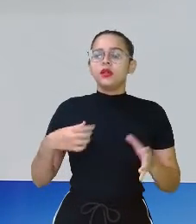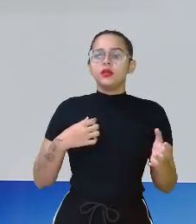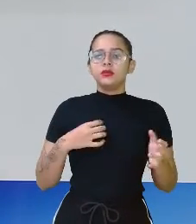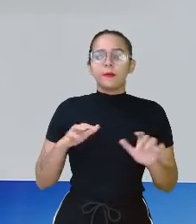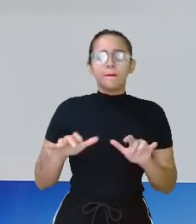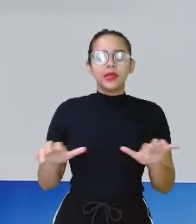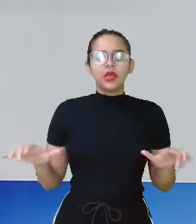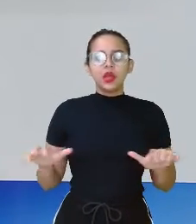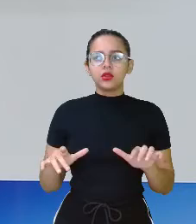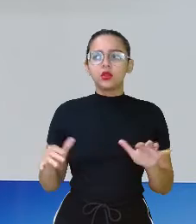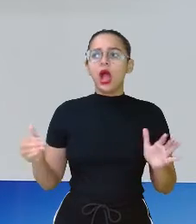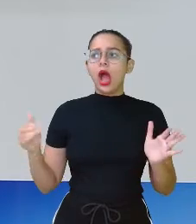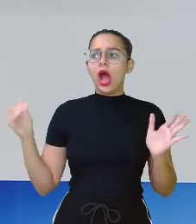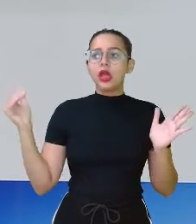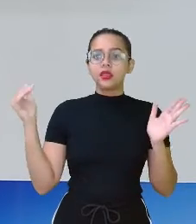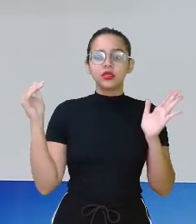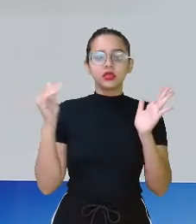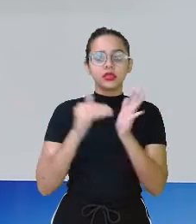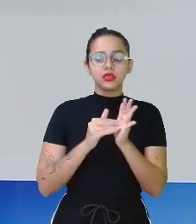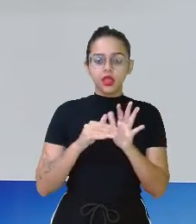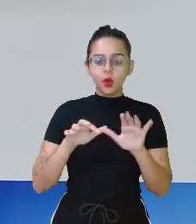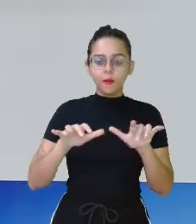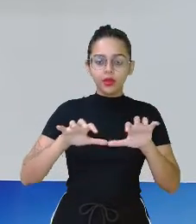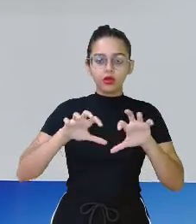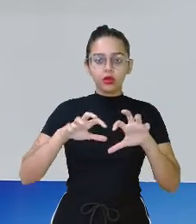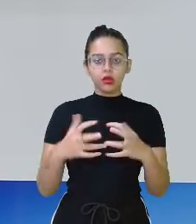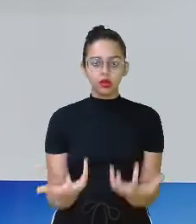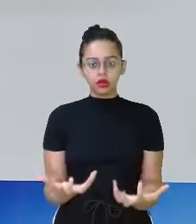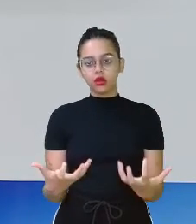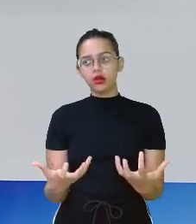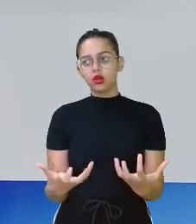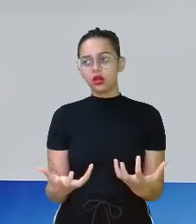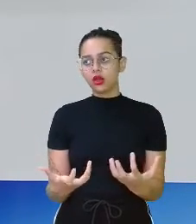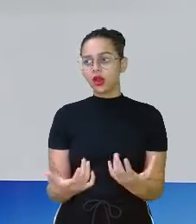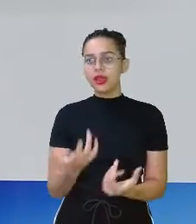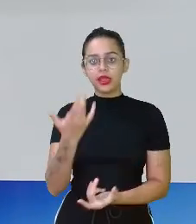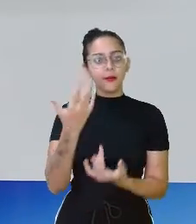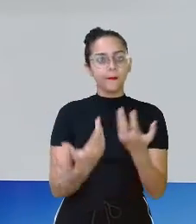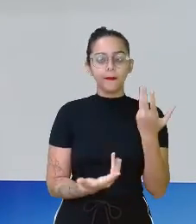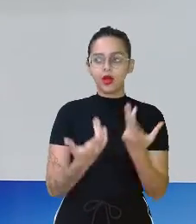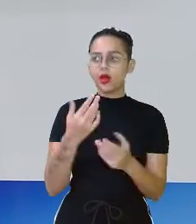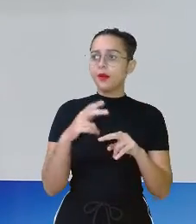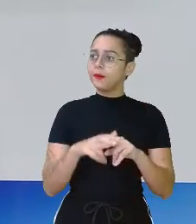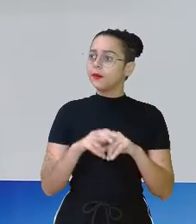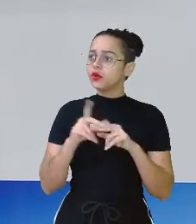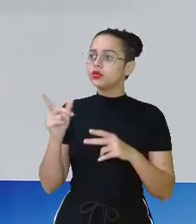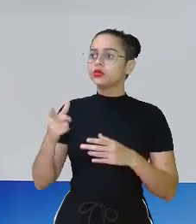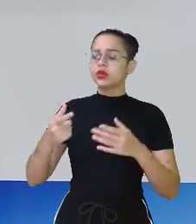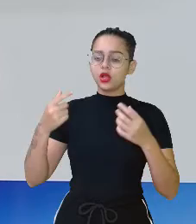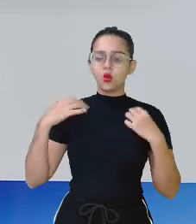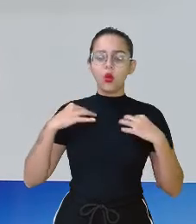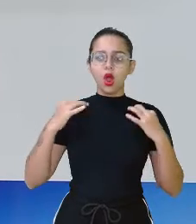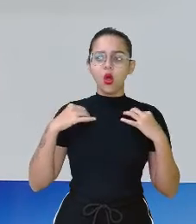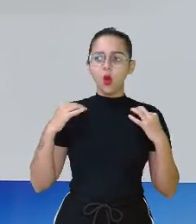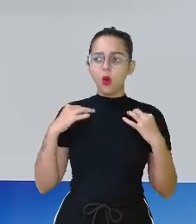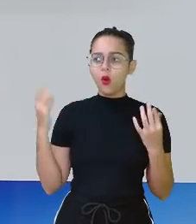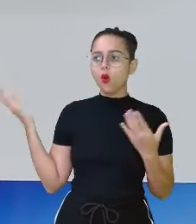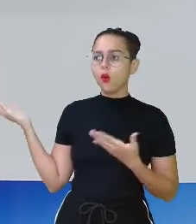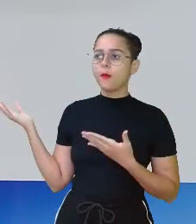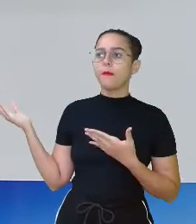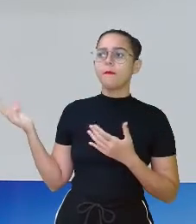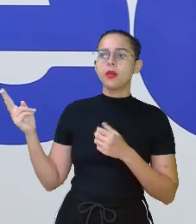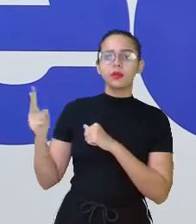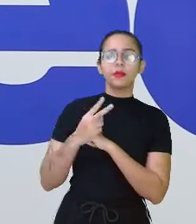o piano até o piano cair, se queimar. Por isso que ele está vestido com essa roupa